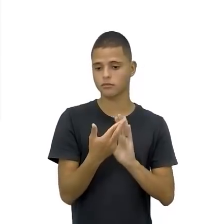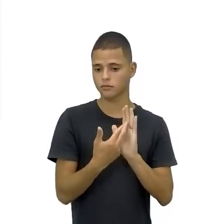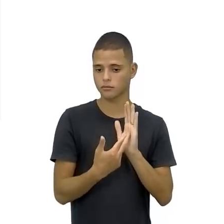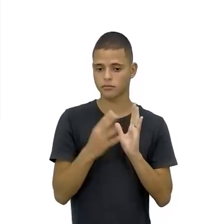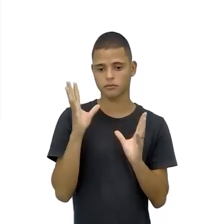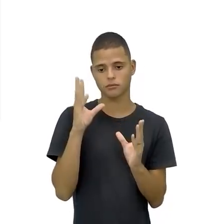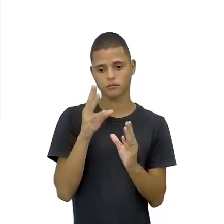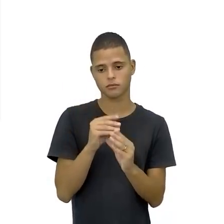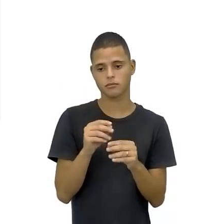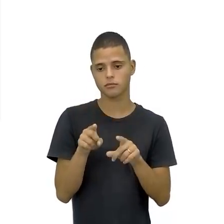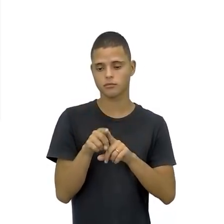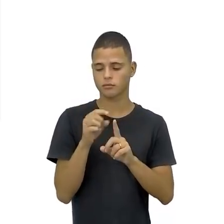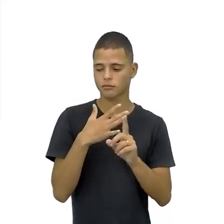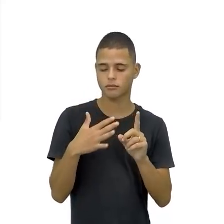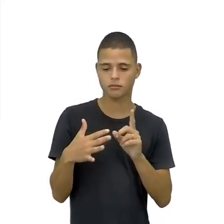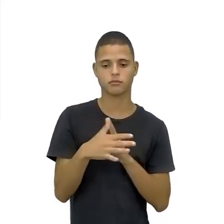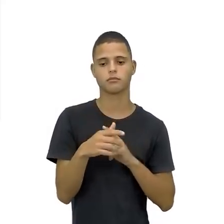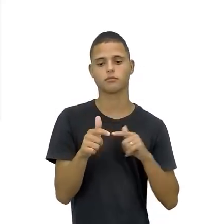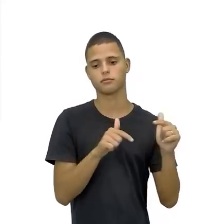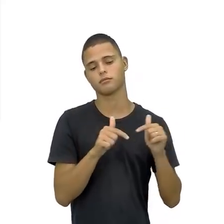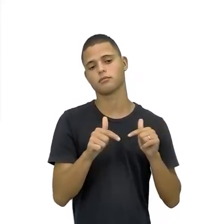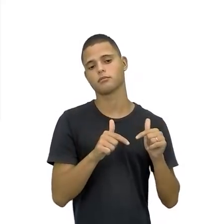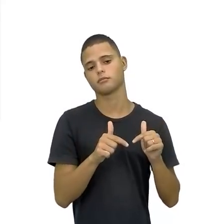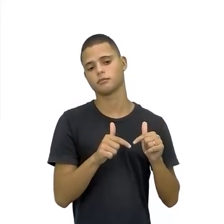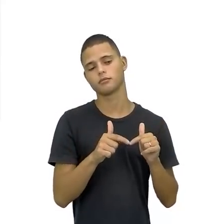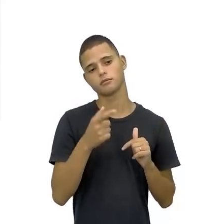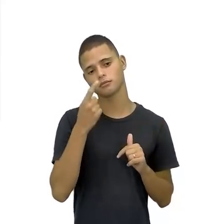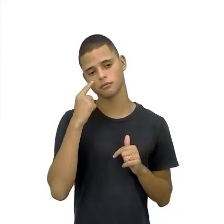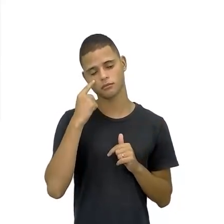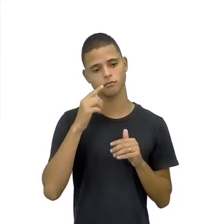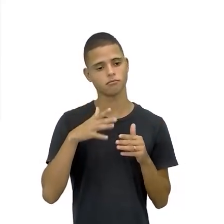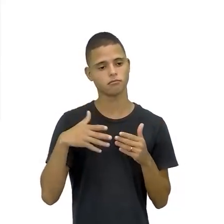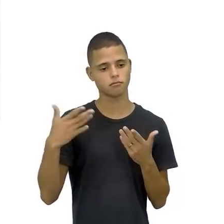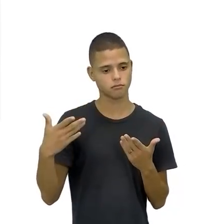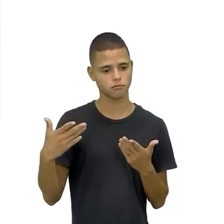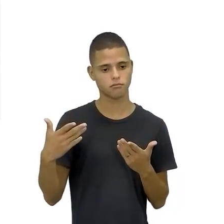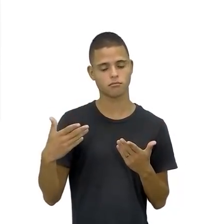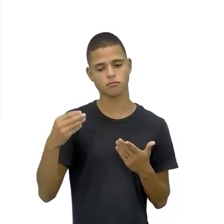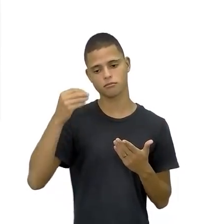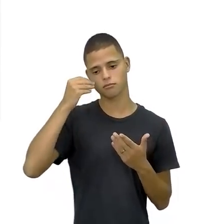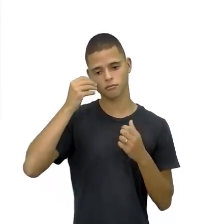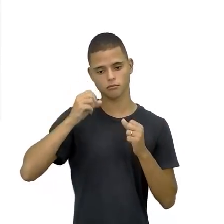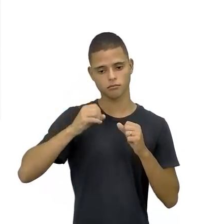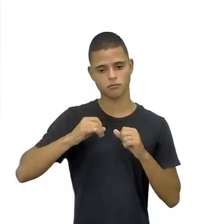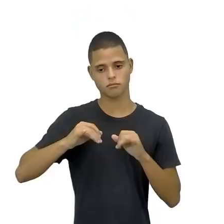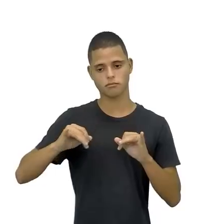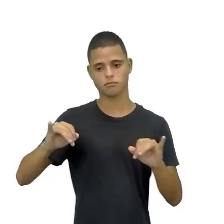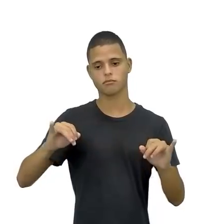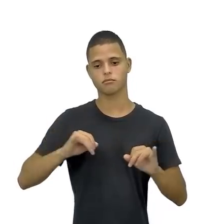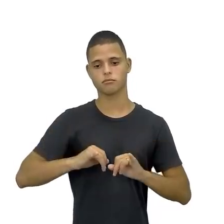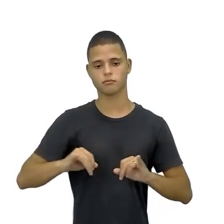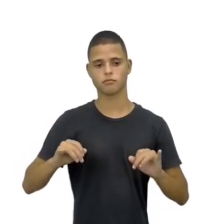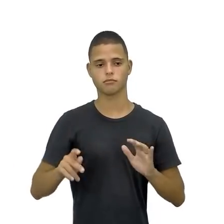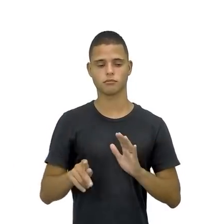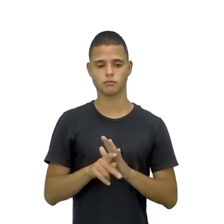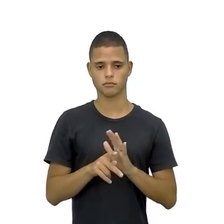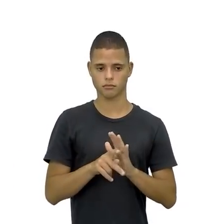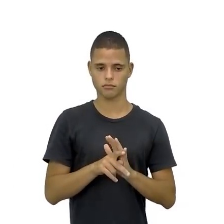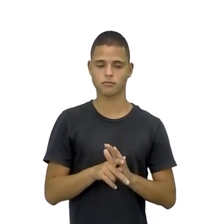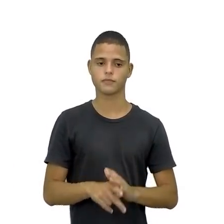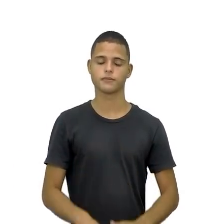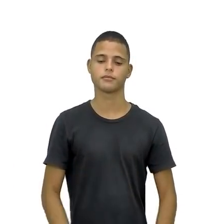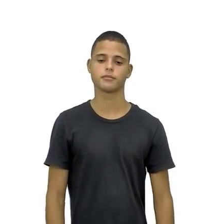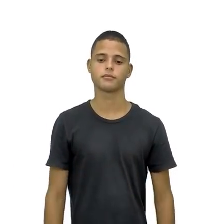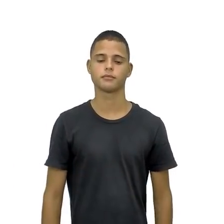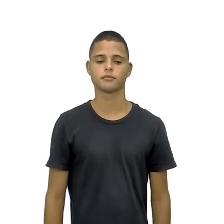a socialização dos trabalhos, e vão ser definidos, né, quais são as formas de publicar e de trabalhos concluídos pelos estudantes.